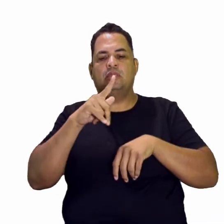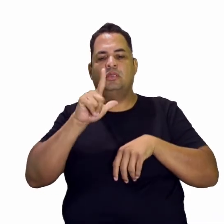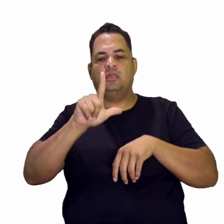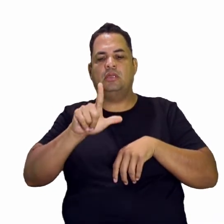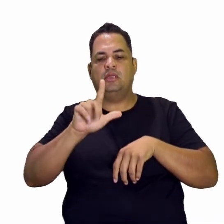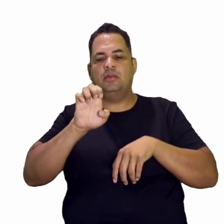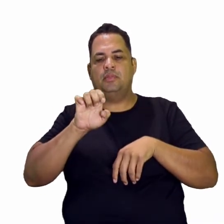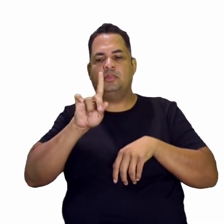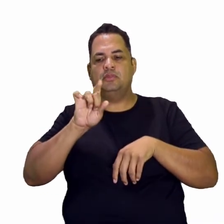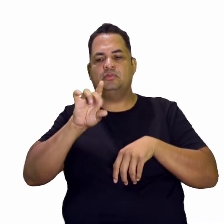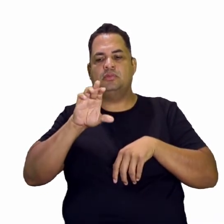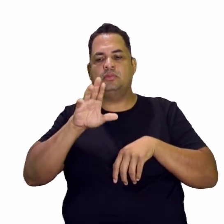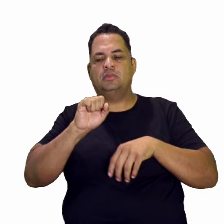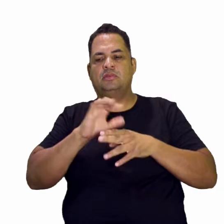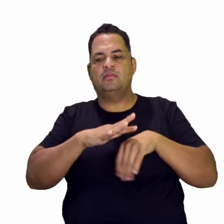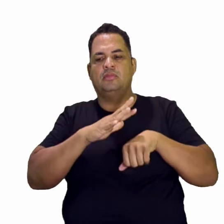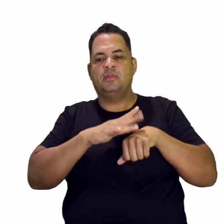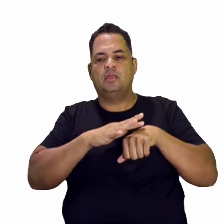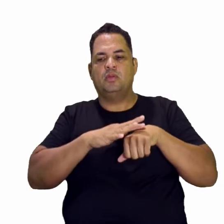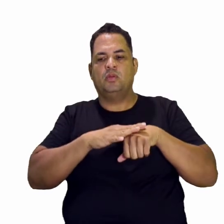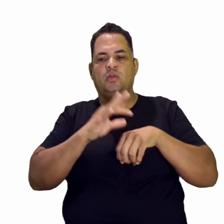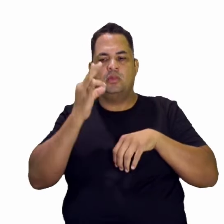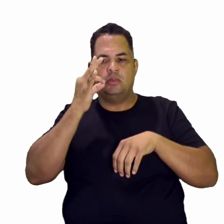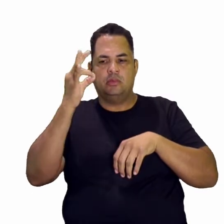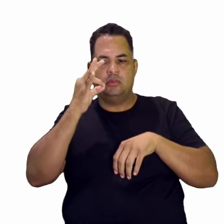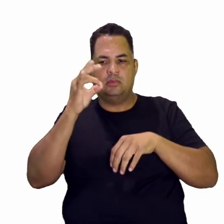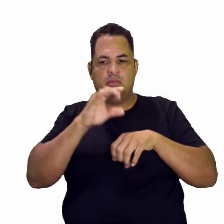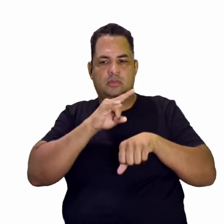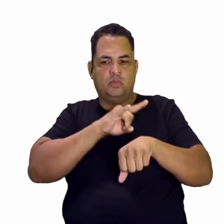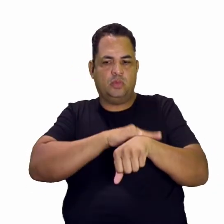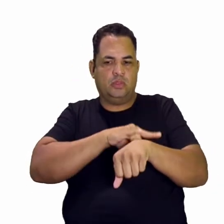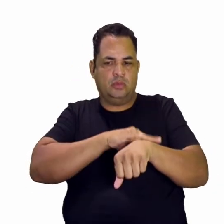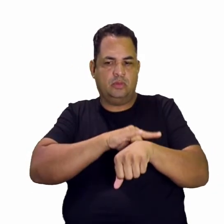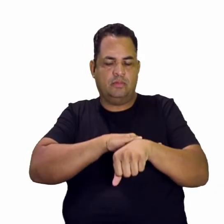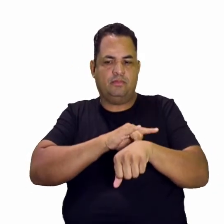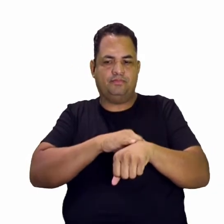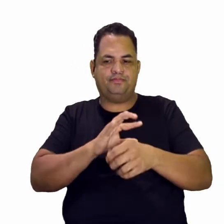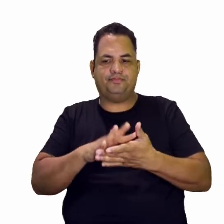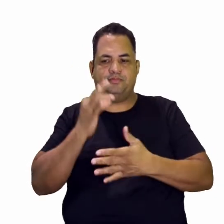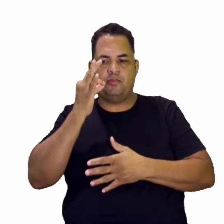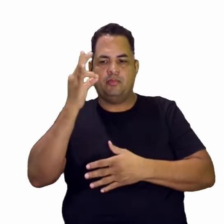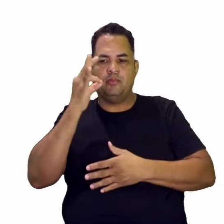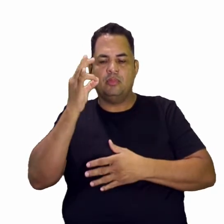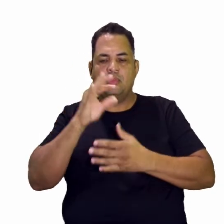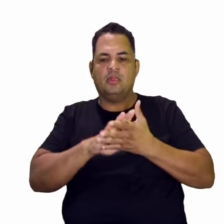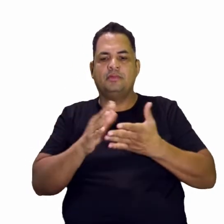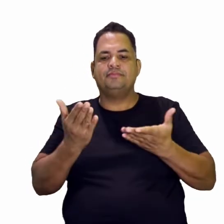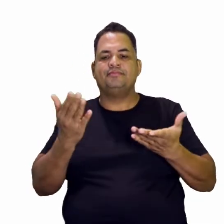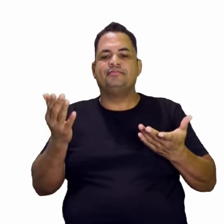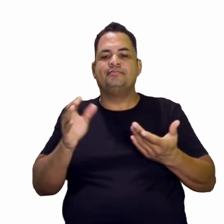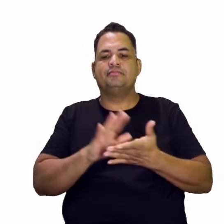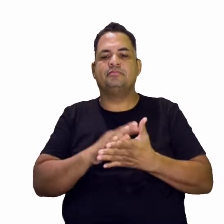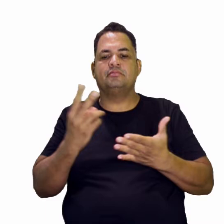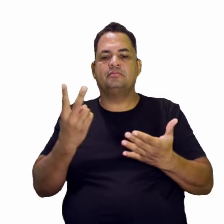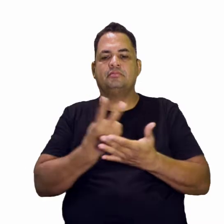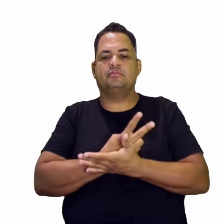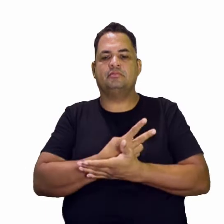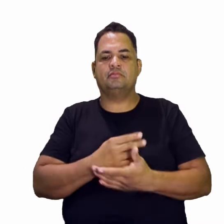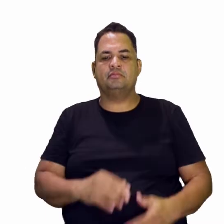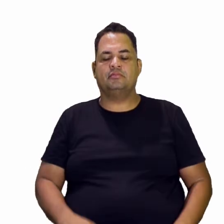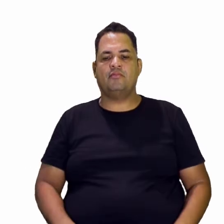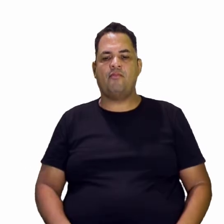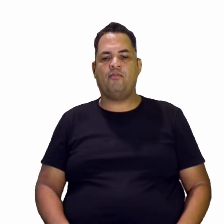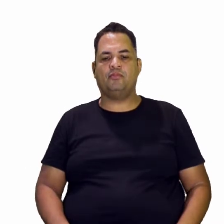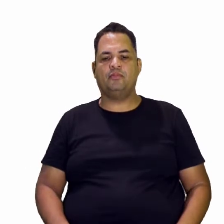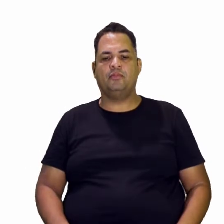leptospirose, que é aquela doença do rato, da urina do rato, né? Então, essa que vai provocar essa doença,